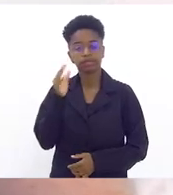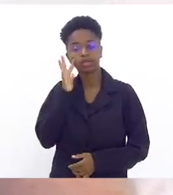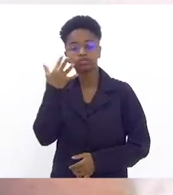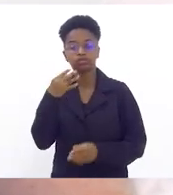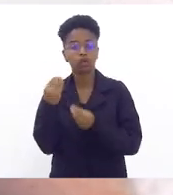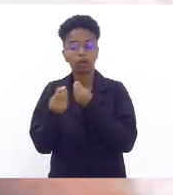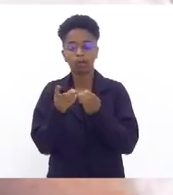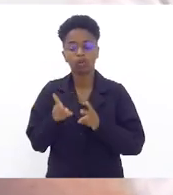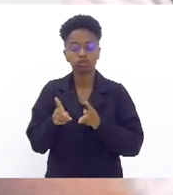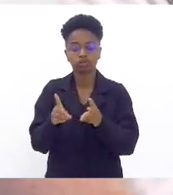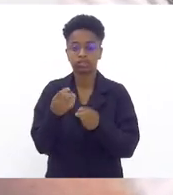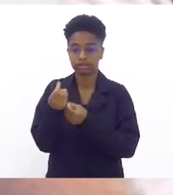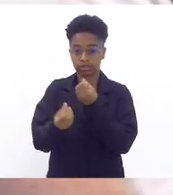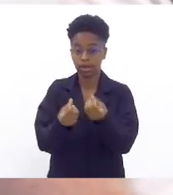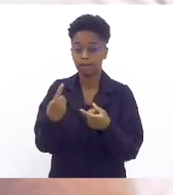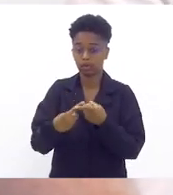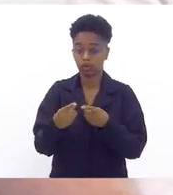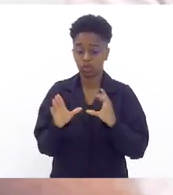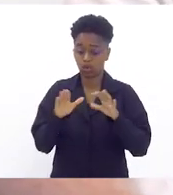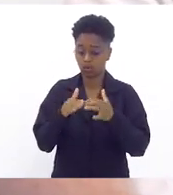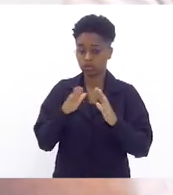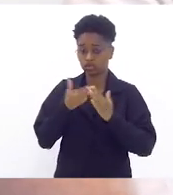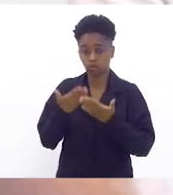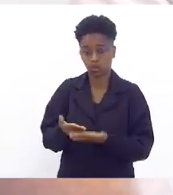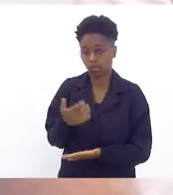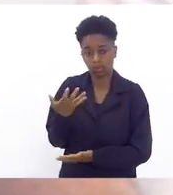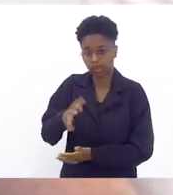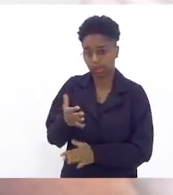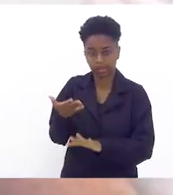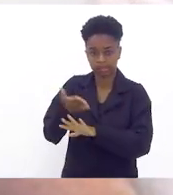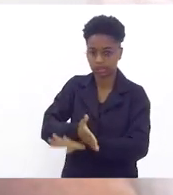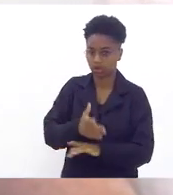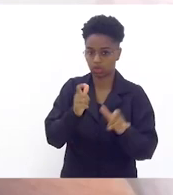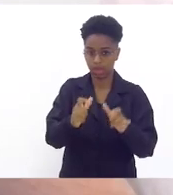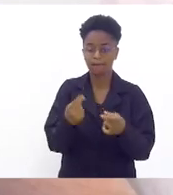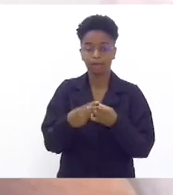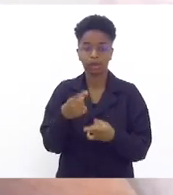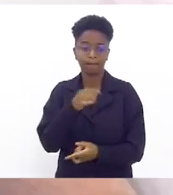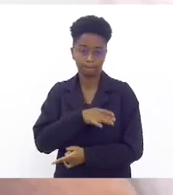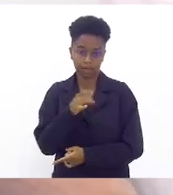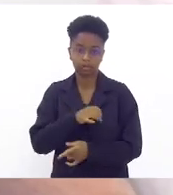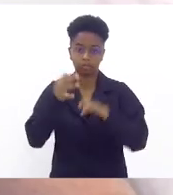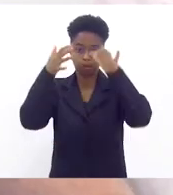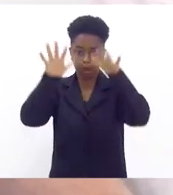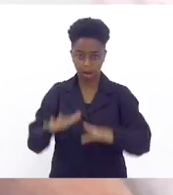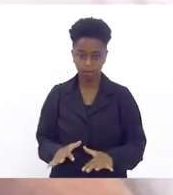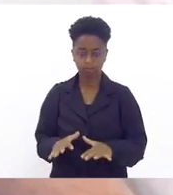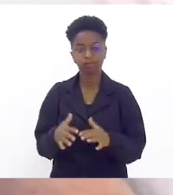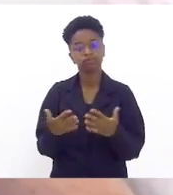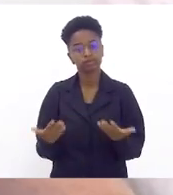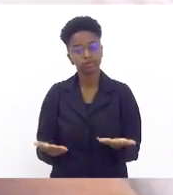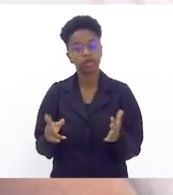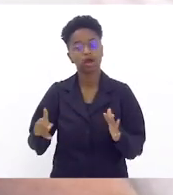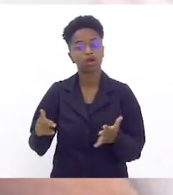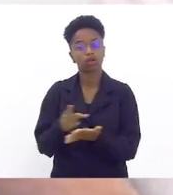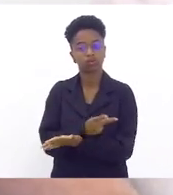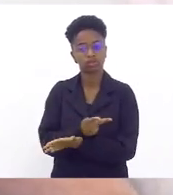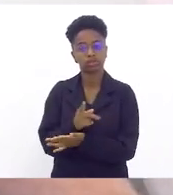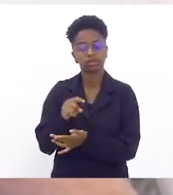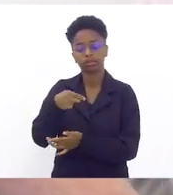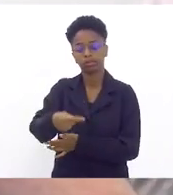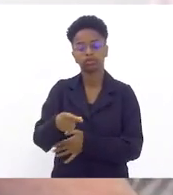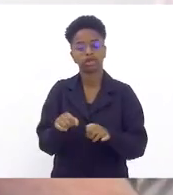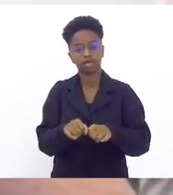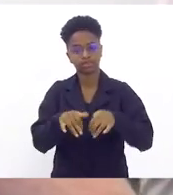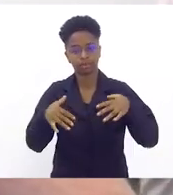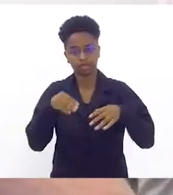com semestre já que a comunidade escolar se recusava entrar no casarão por temer uma tragédia realizou-se a seguir uma assembleia geral